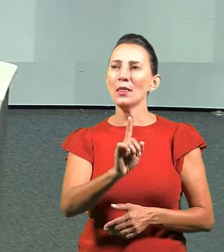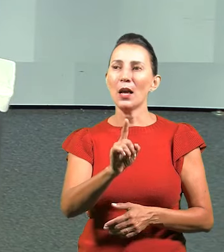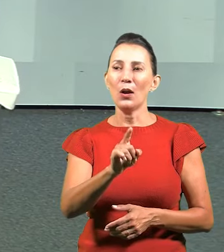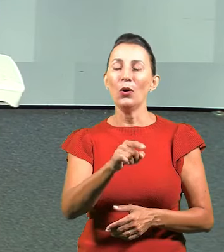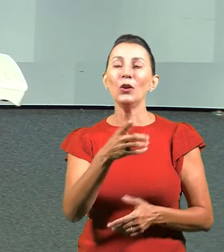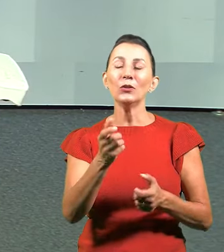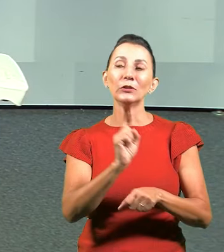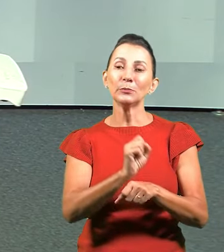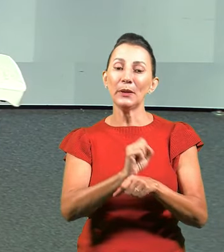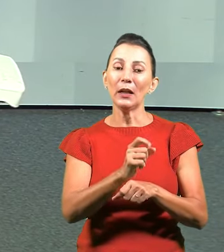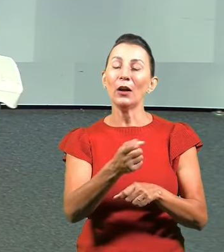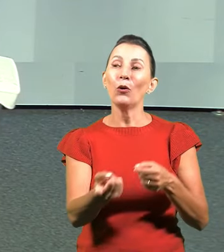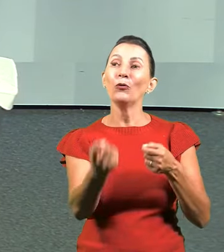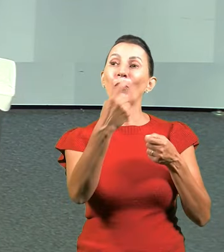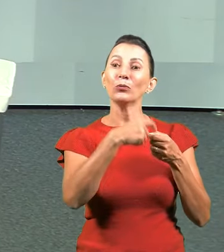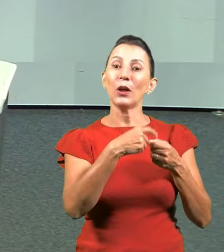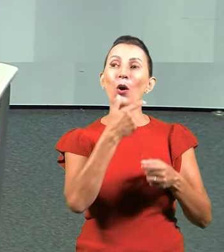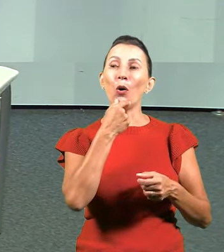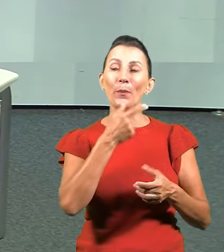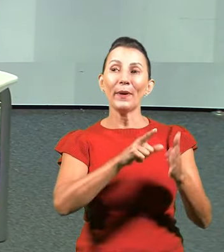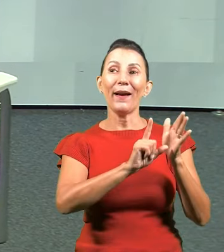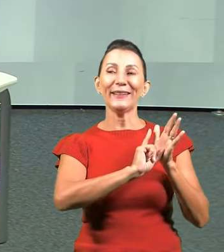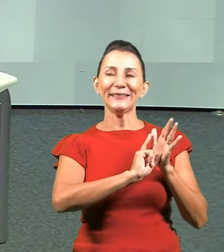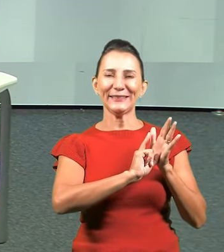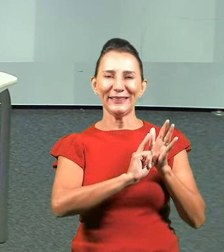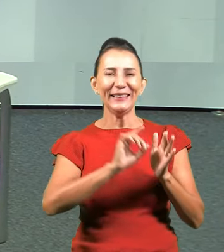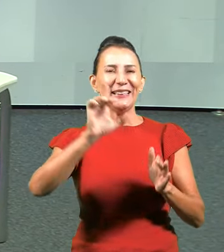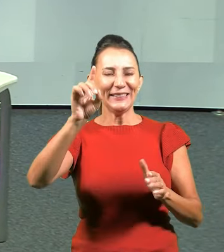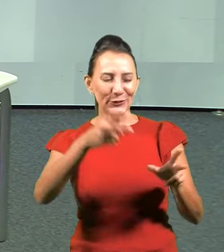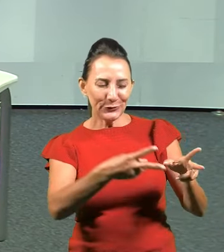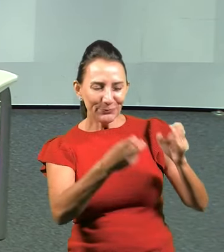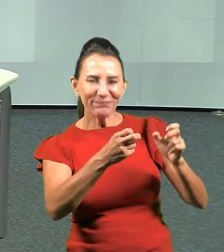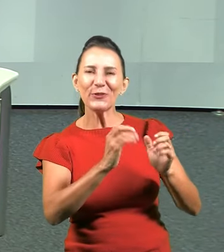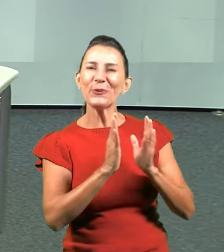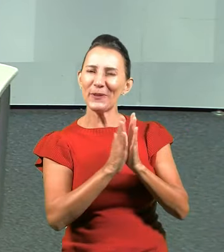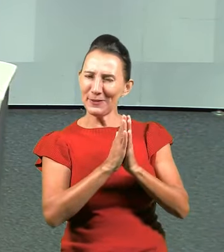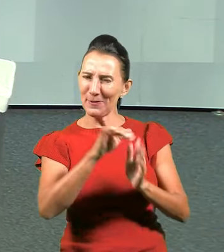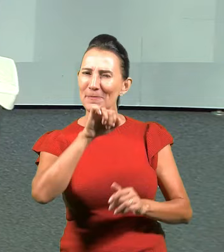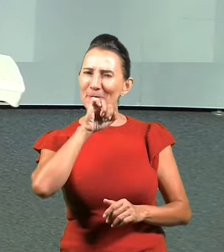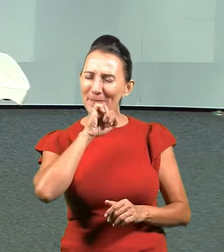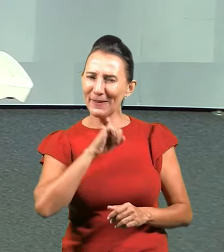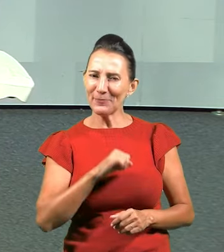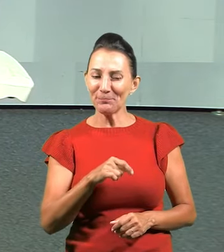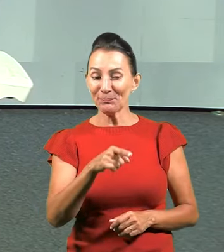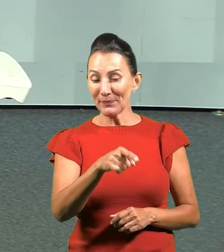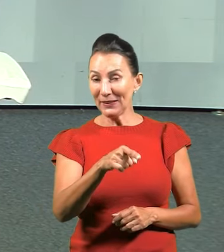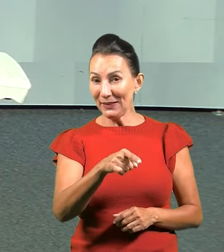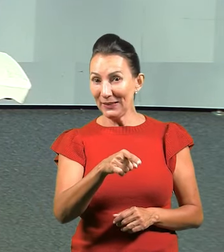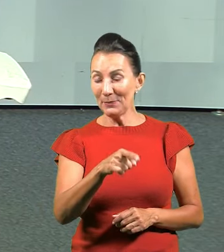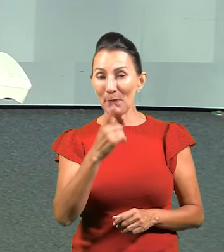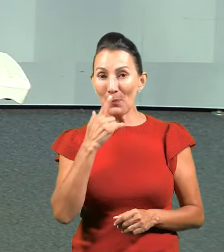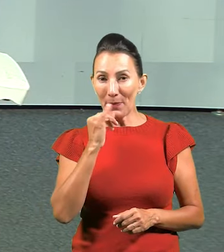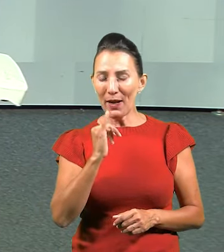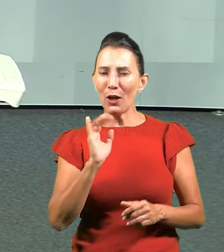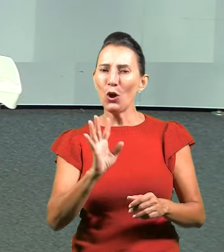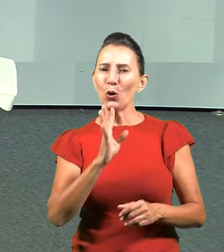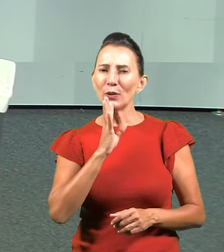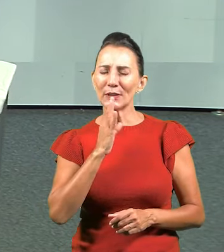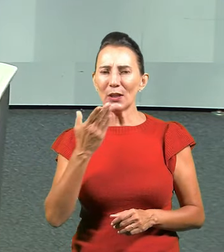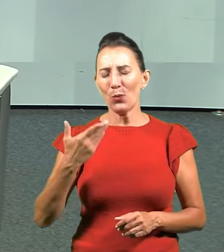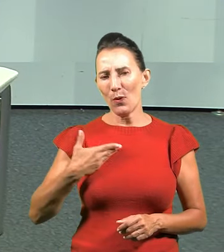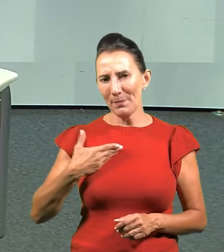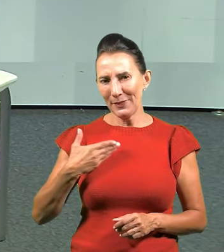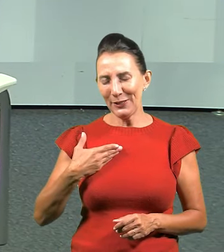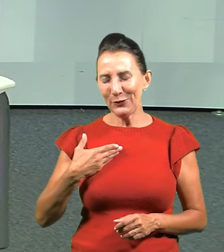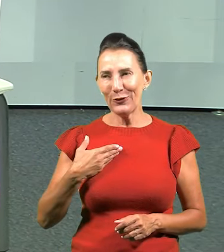as orações, né, a reza, no caso, né, mas ouviu. E ele conheceu um amigo que chama Gabriel, a gente até brinca